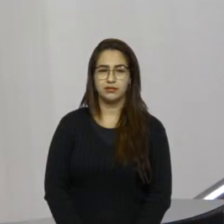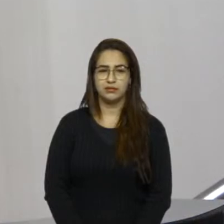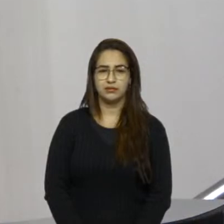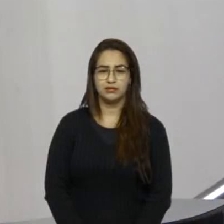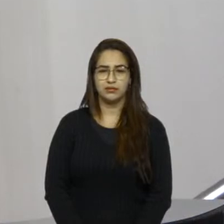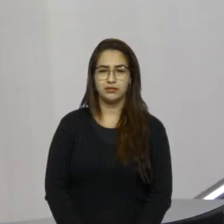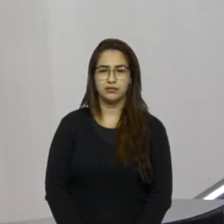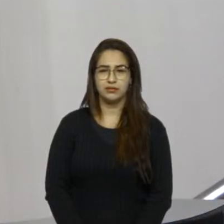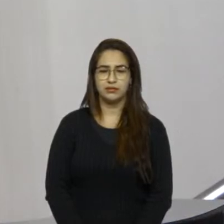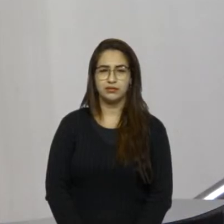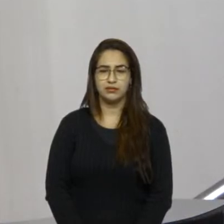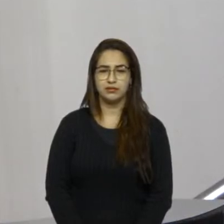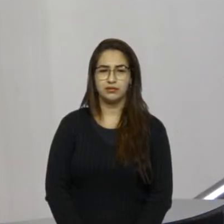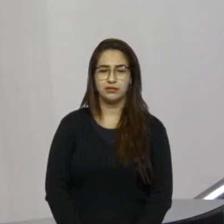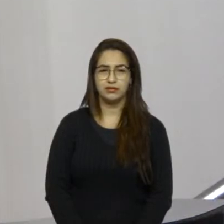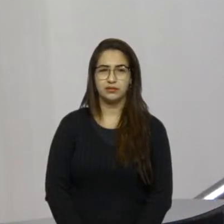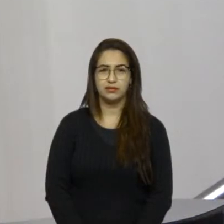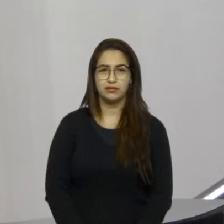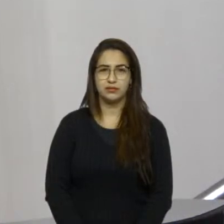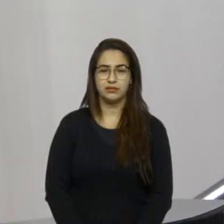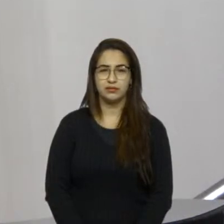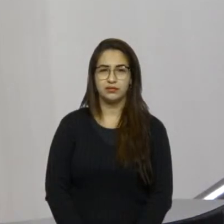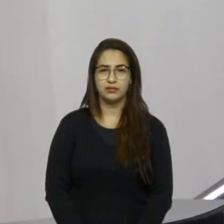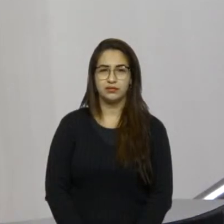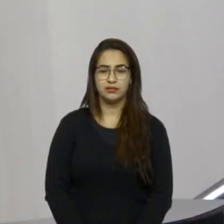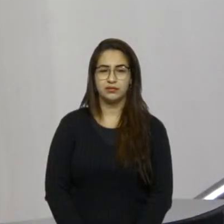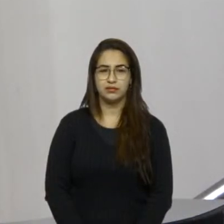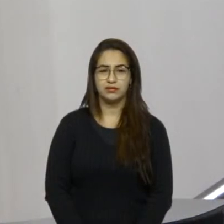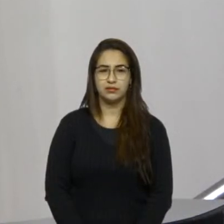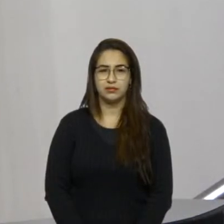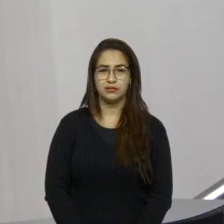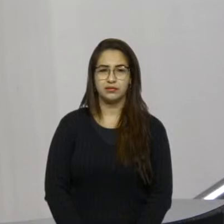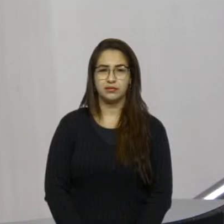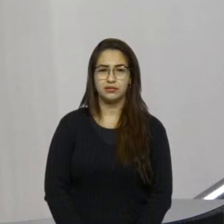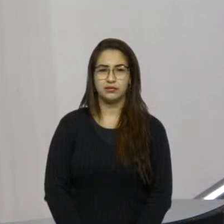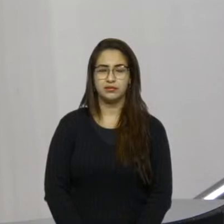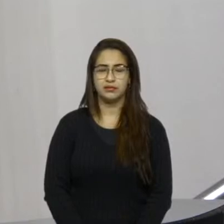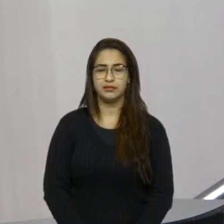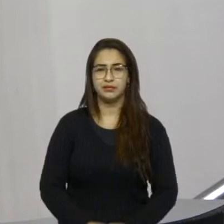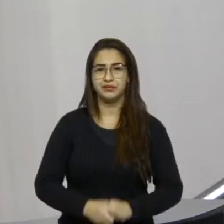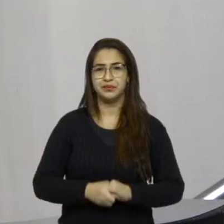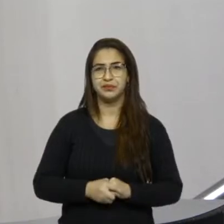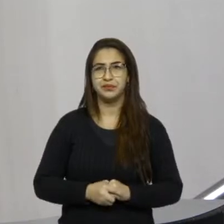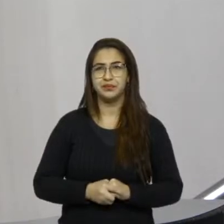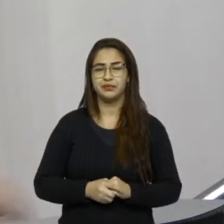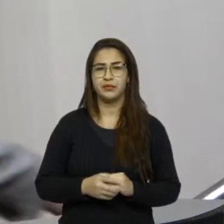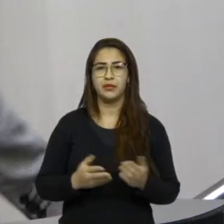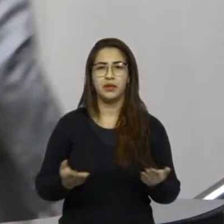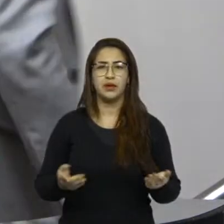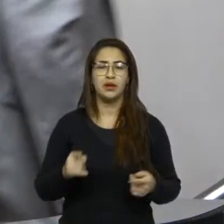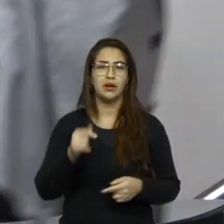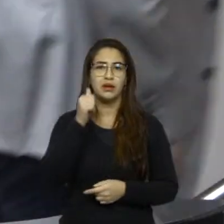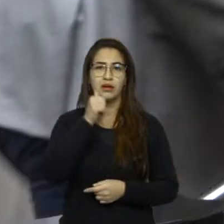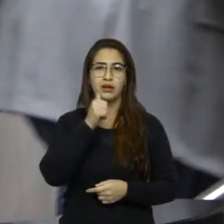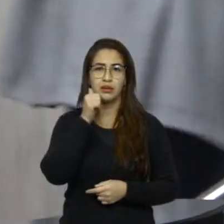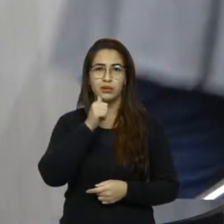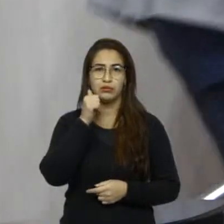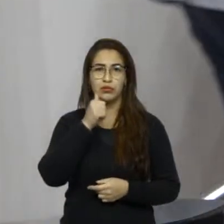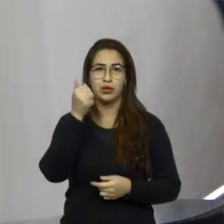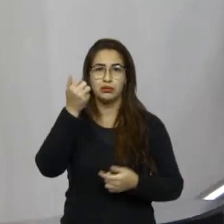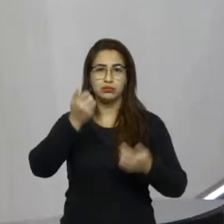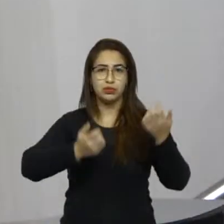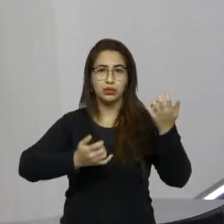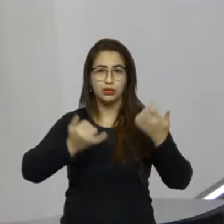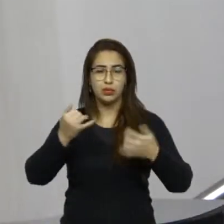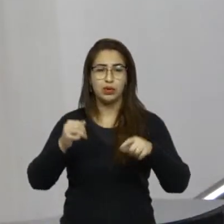leito de UTI direto. Mas a gente vai olhar assim com carinho. Então, o que disse a diretora do Hospital Santo Antônio? Realmente está